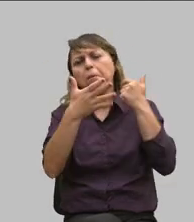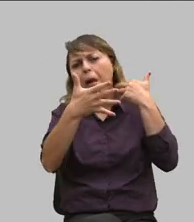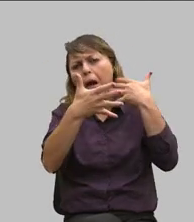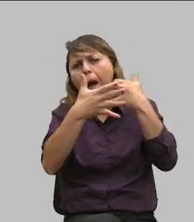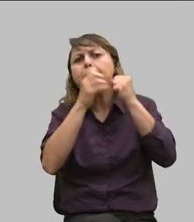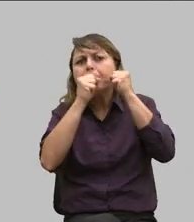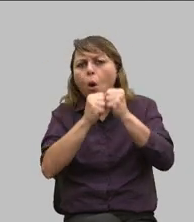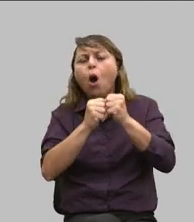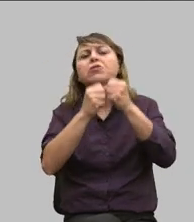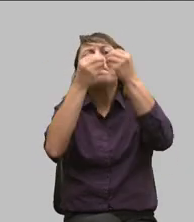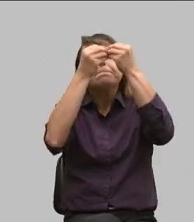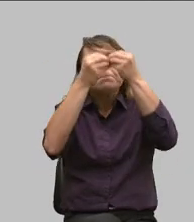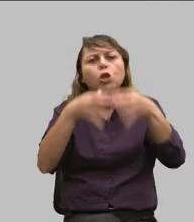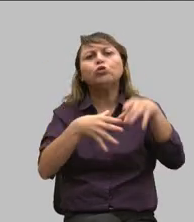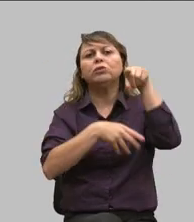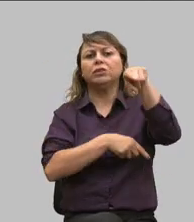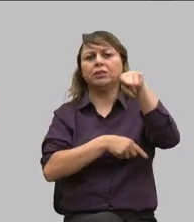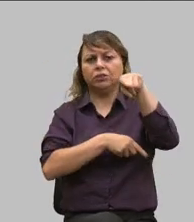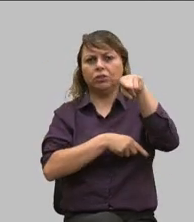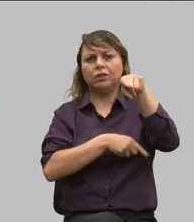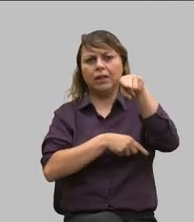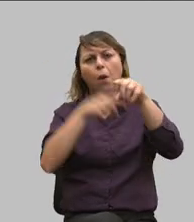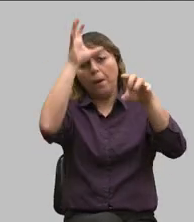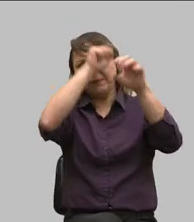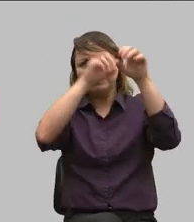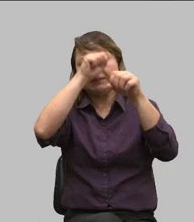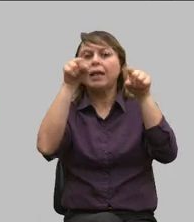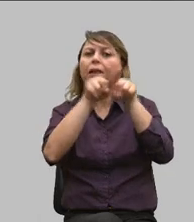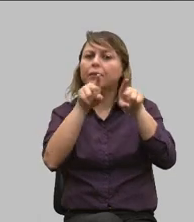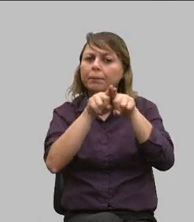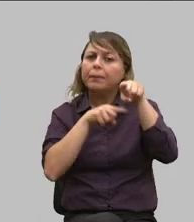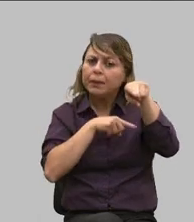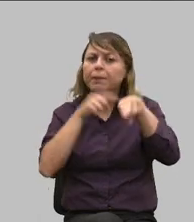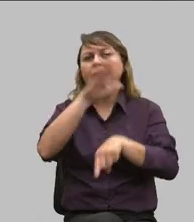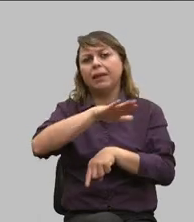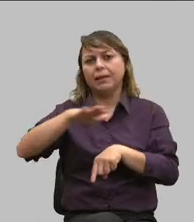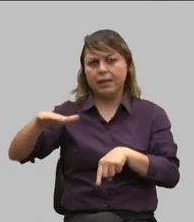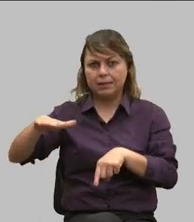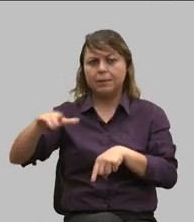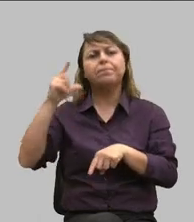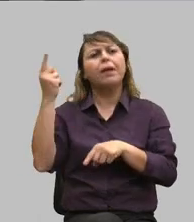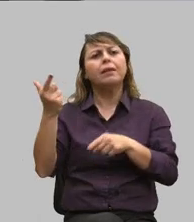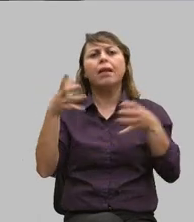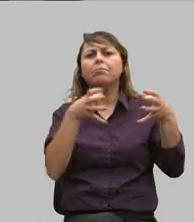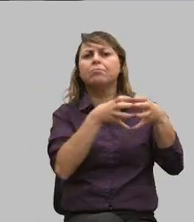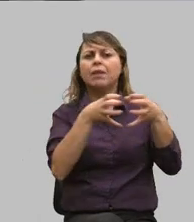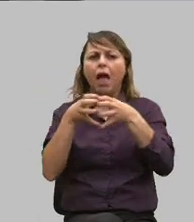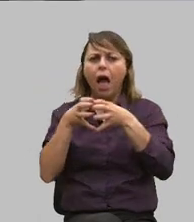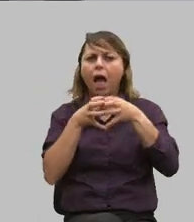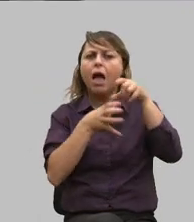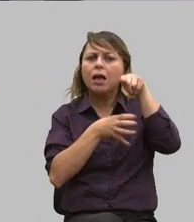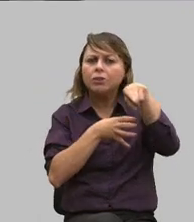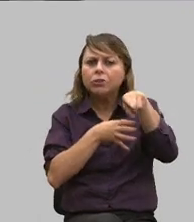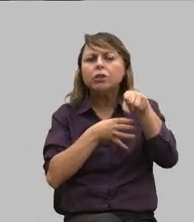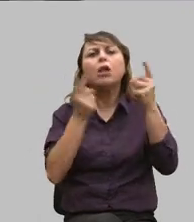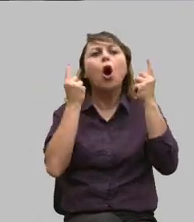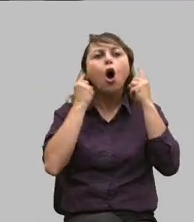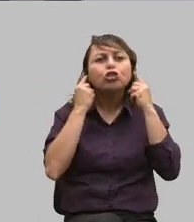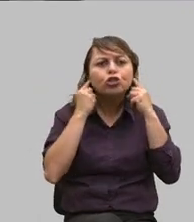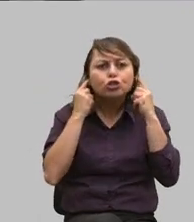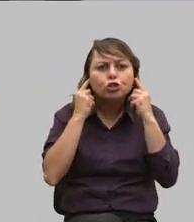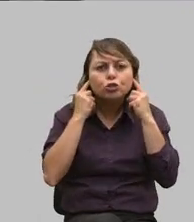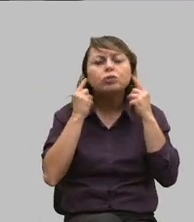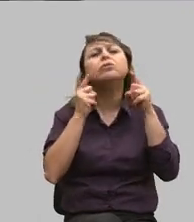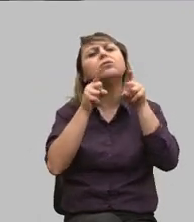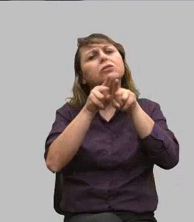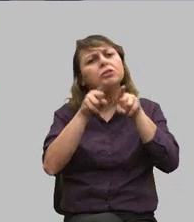aprendizado e e a vida de uma criança e muitas vezes na saúde embora a gente tem a rede de muita né da Saúde auditiva já estabelecida